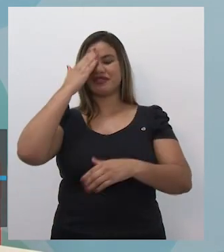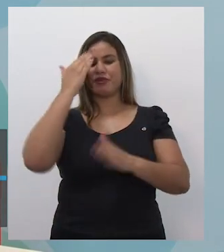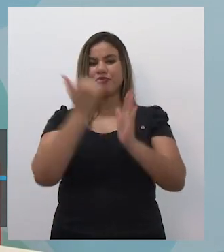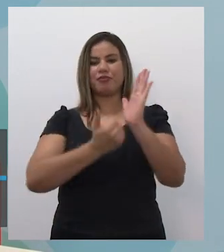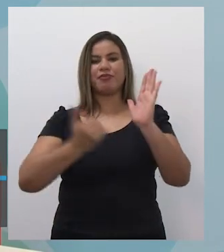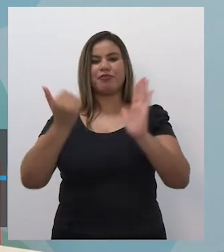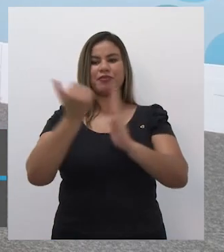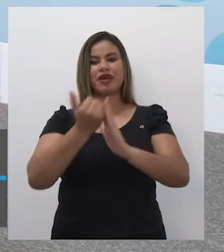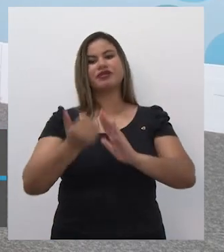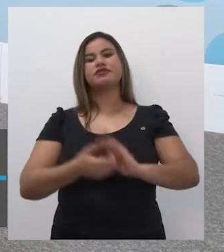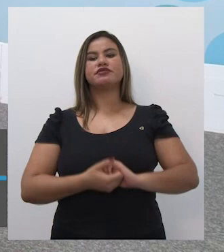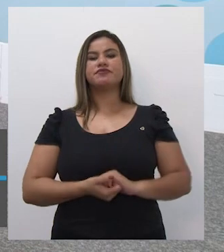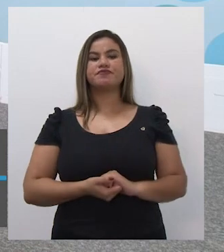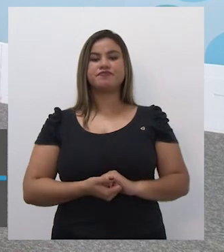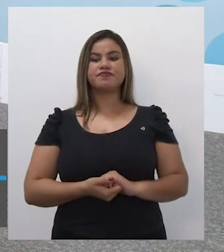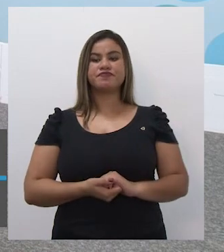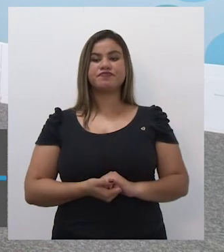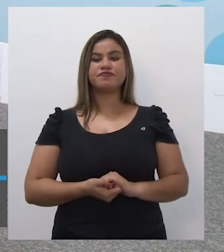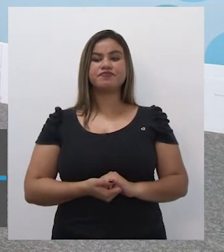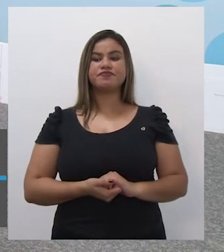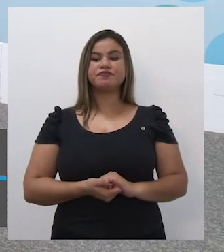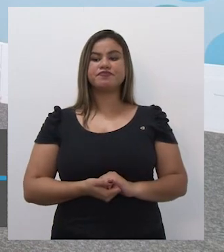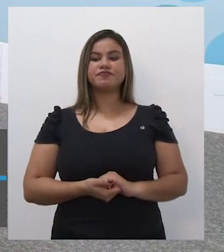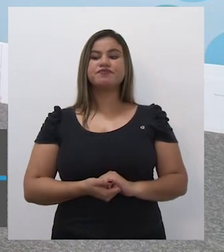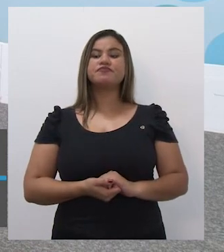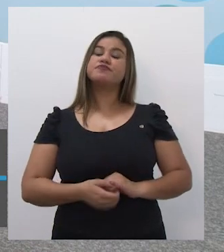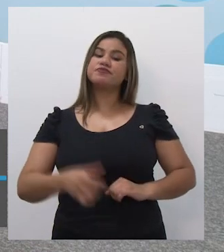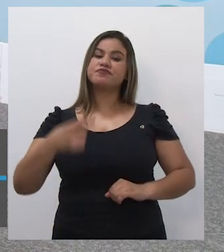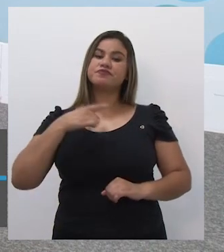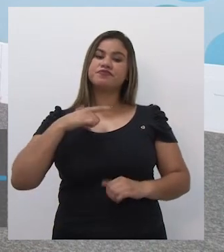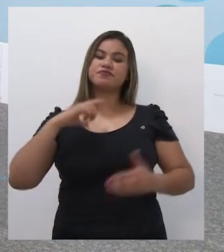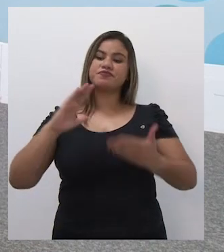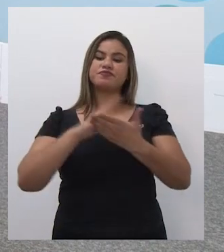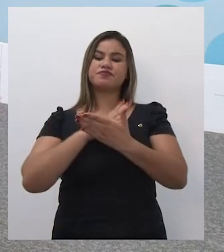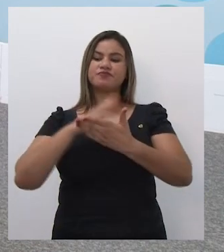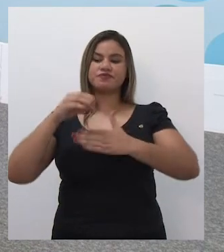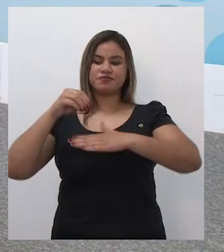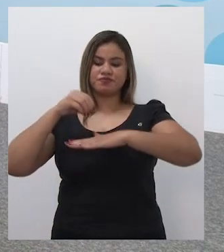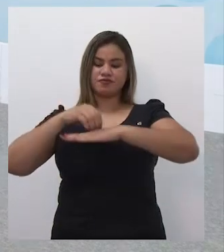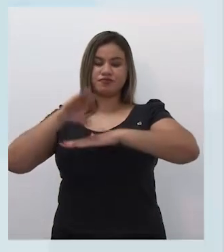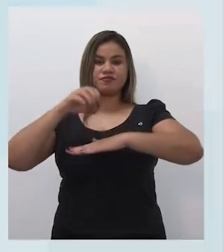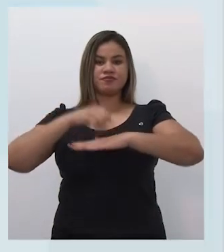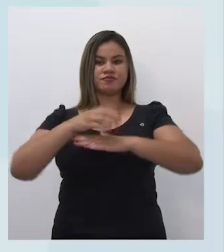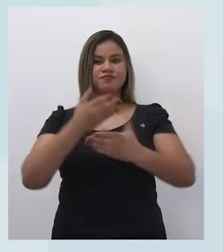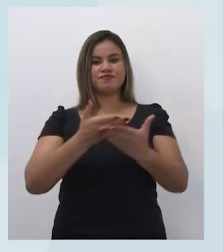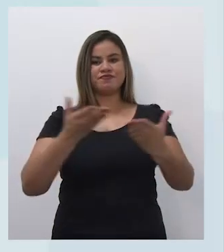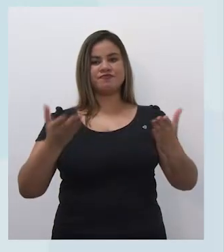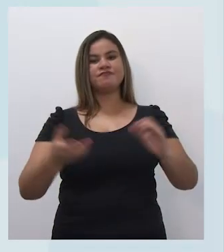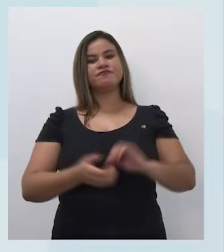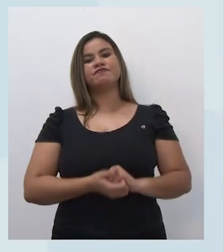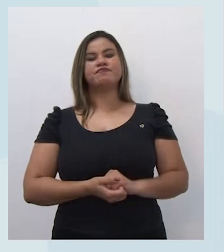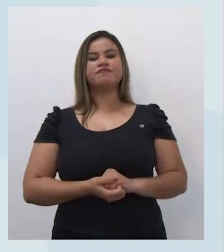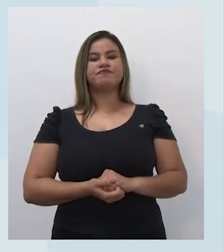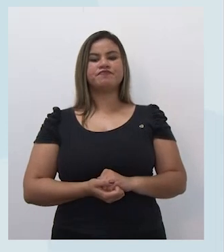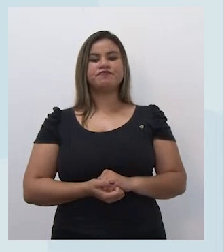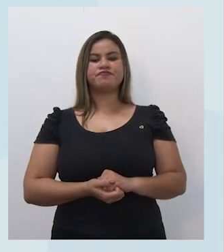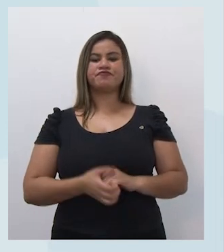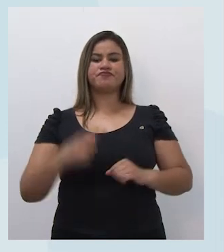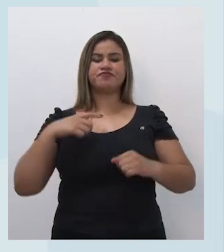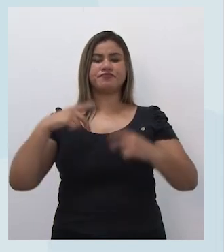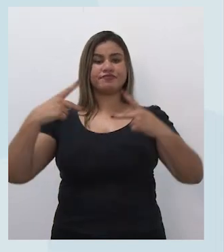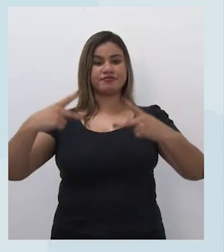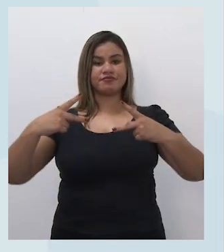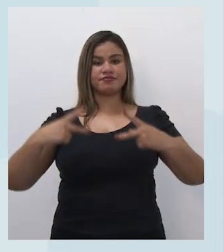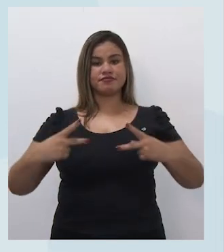Max? Exatamente. Nós temos aí algumas recomendações para todos, né? Vocês têm aí vários links que